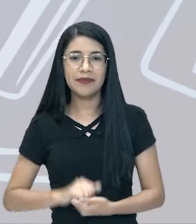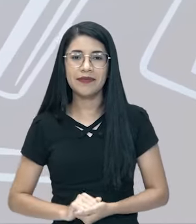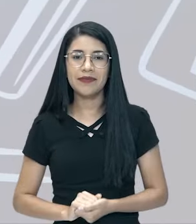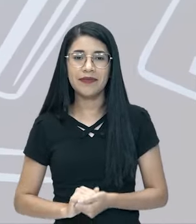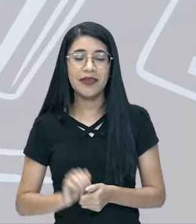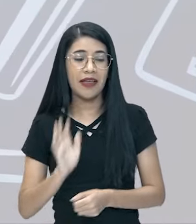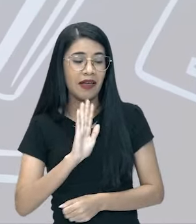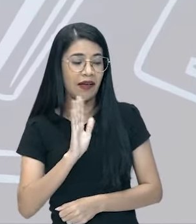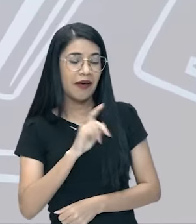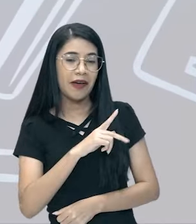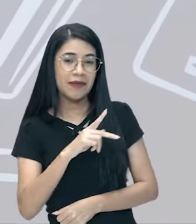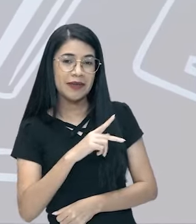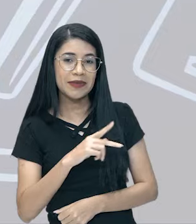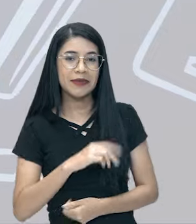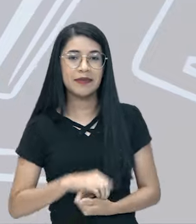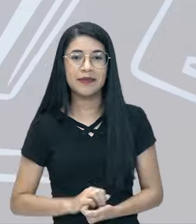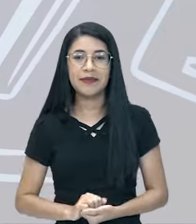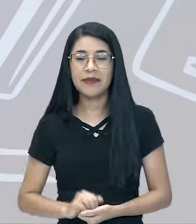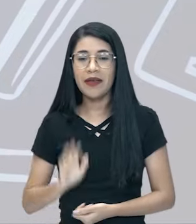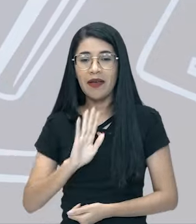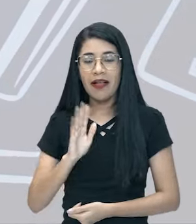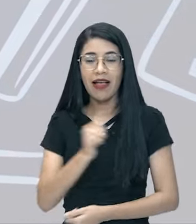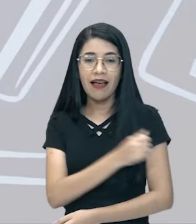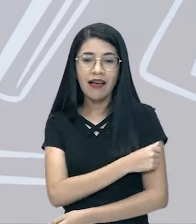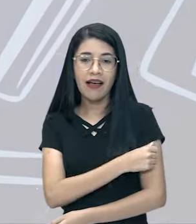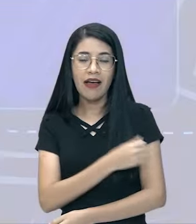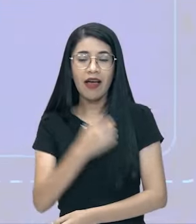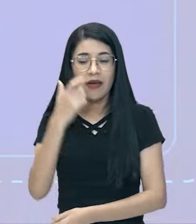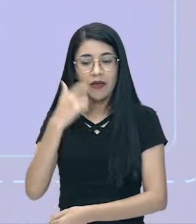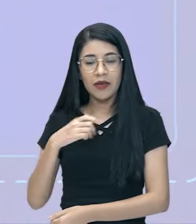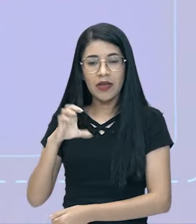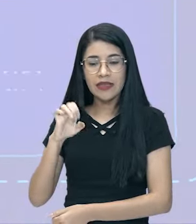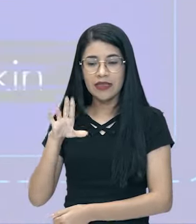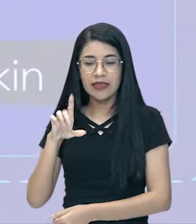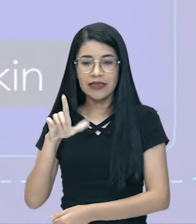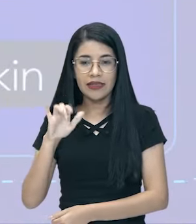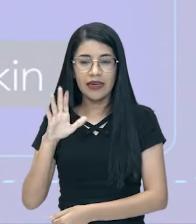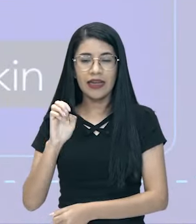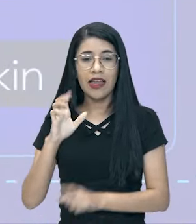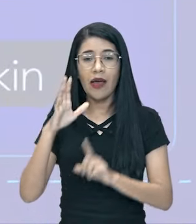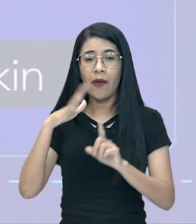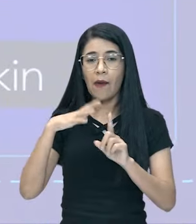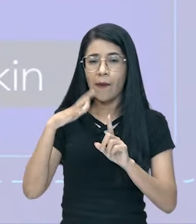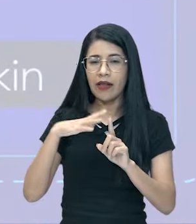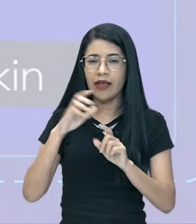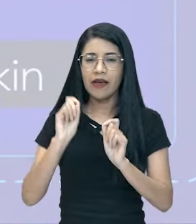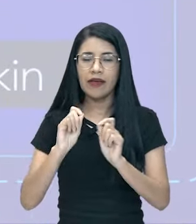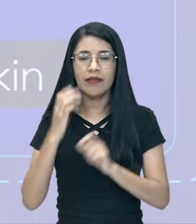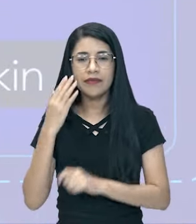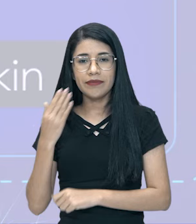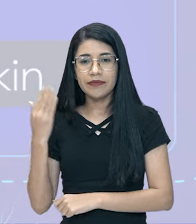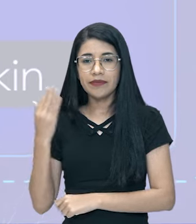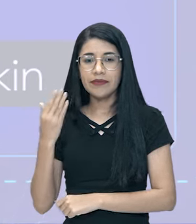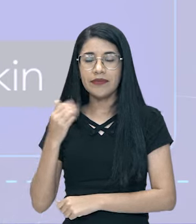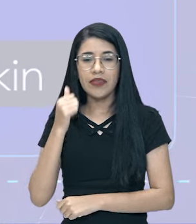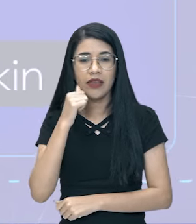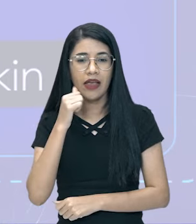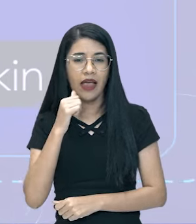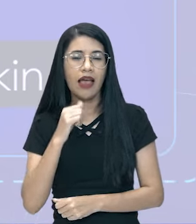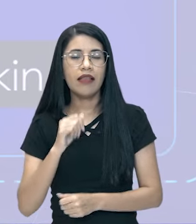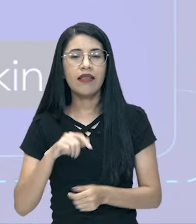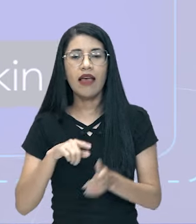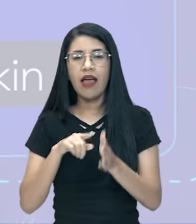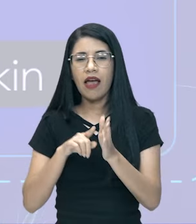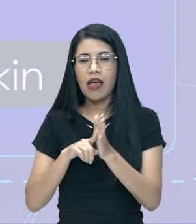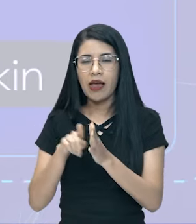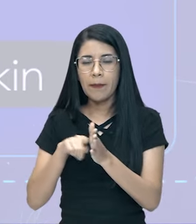Olá, professora! Olá, alunos! Eu me chamo Cecília, em homenagem a Cecília Payne-Gaposchkin, astrônoma inglesa